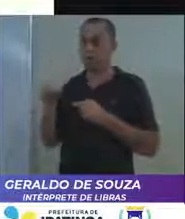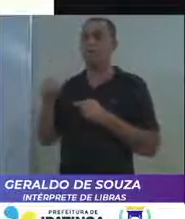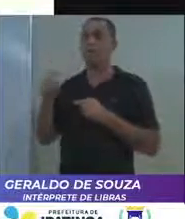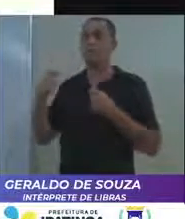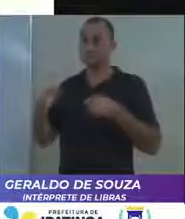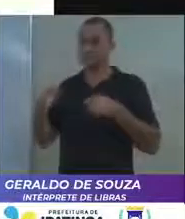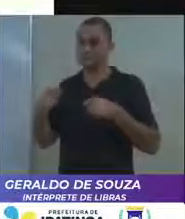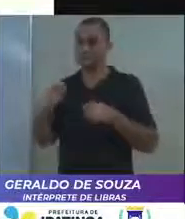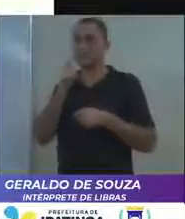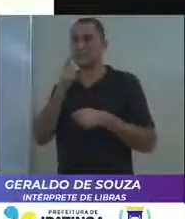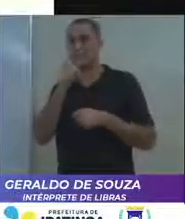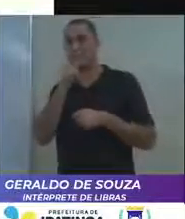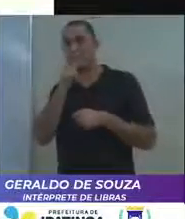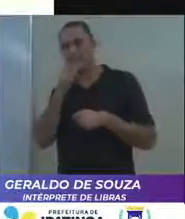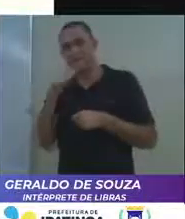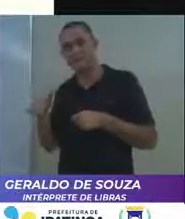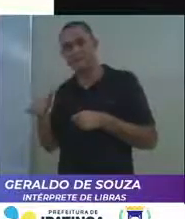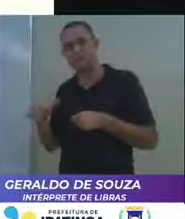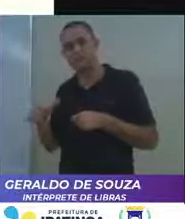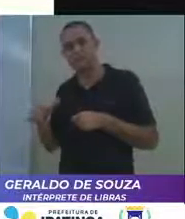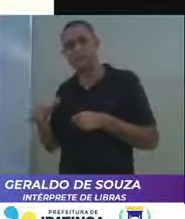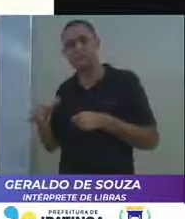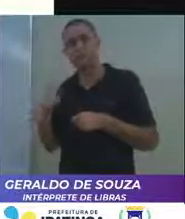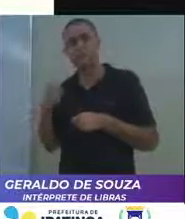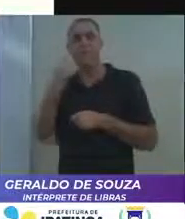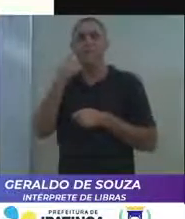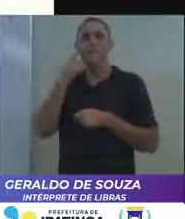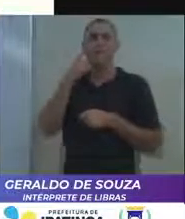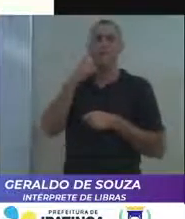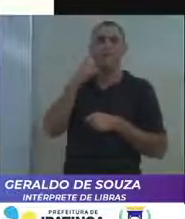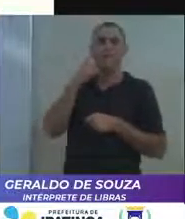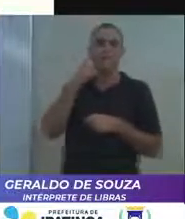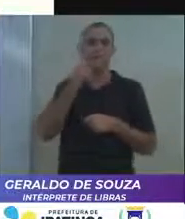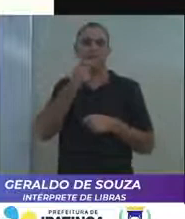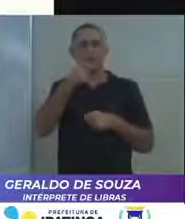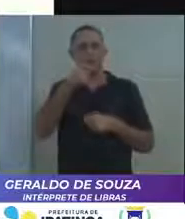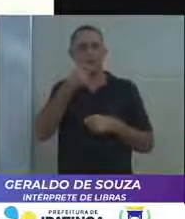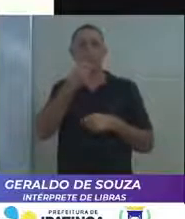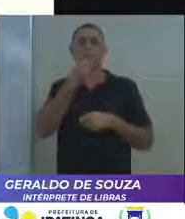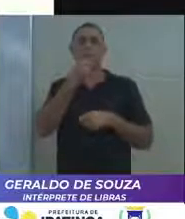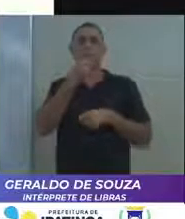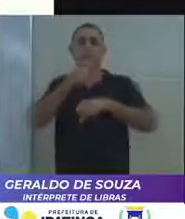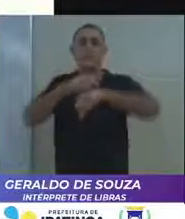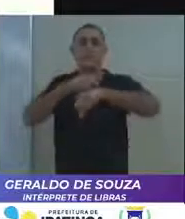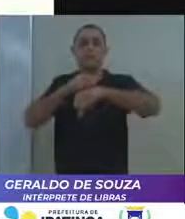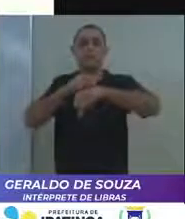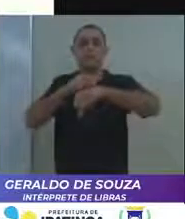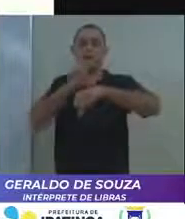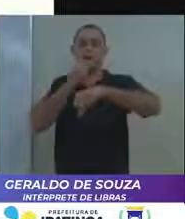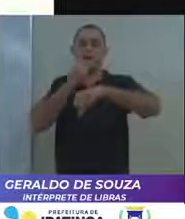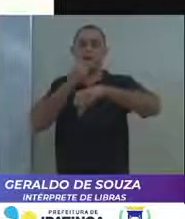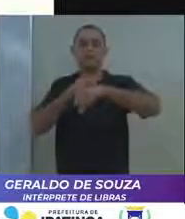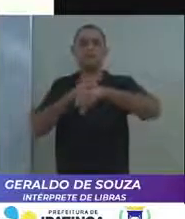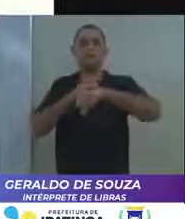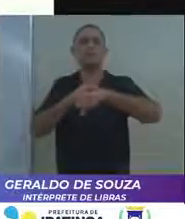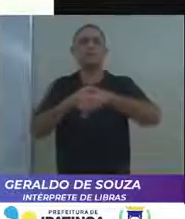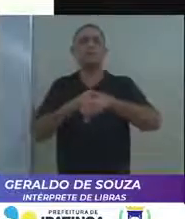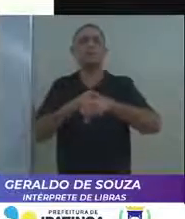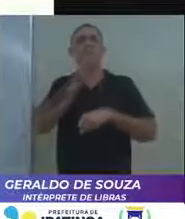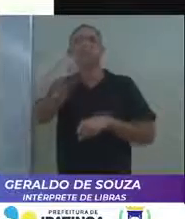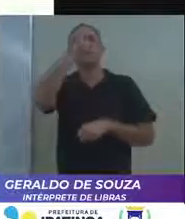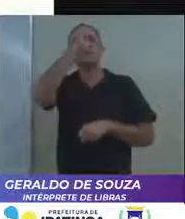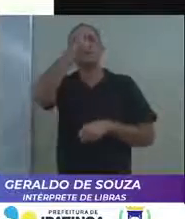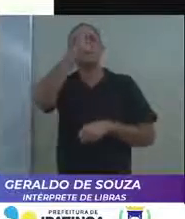água. Então, assim, ele está disponível tanto no Android quanto no iOS, ele é gratuito, né? A